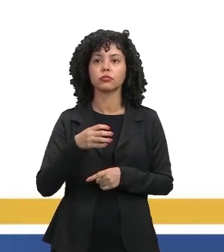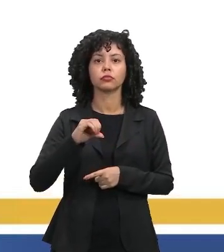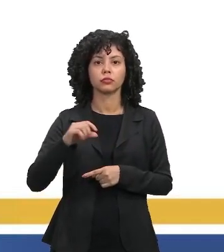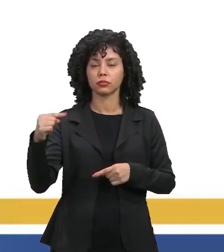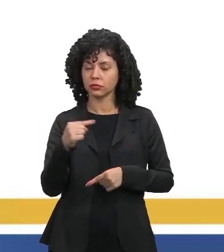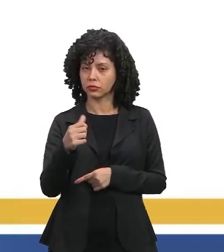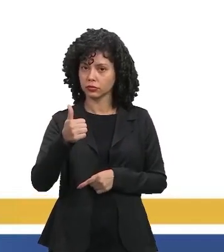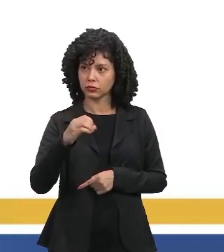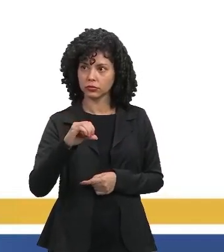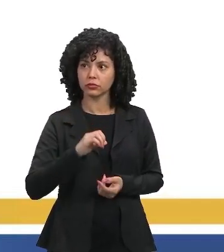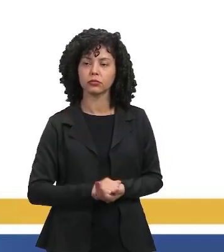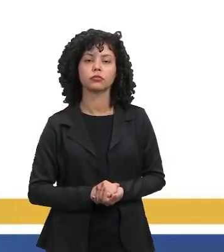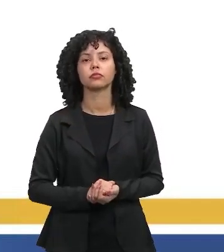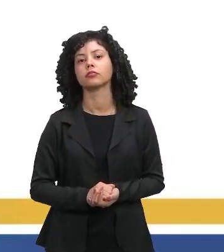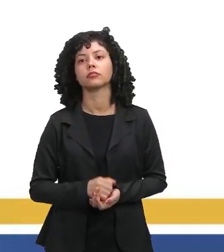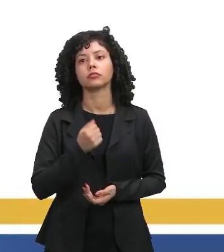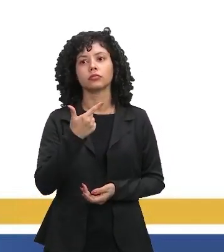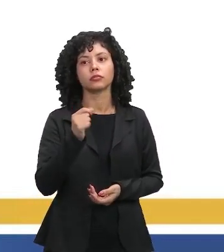19, 20.